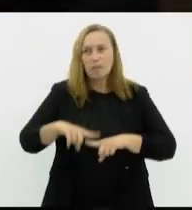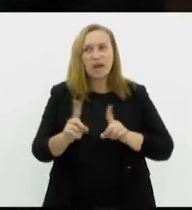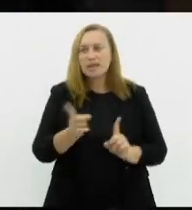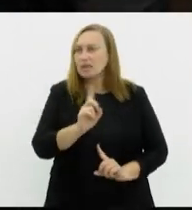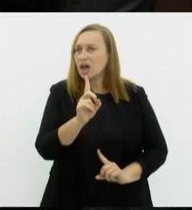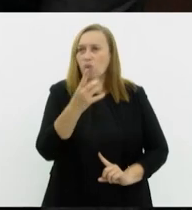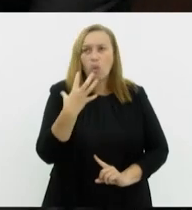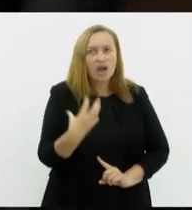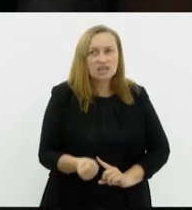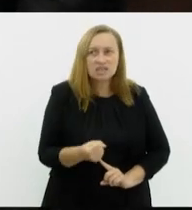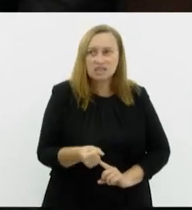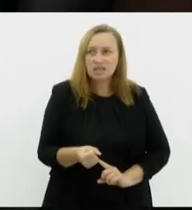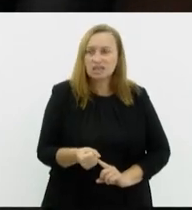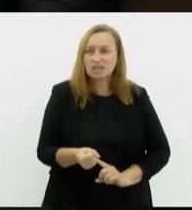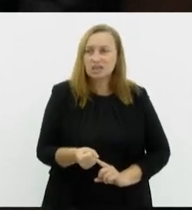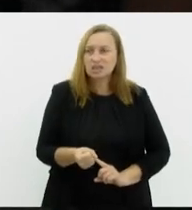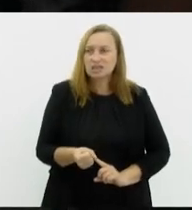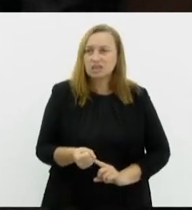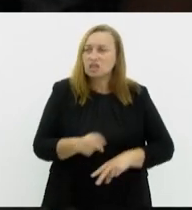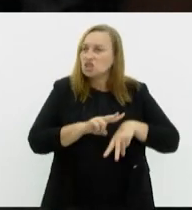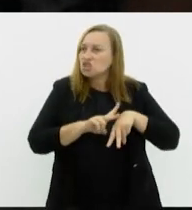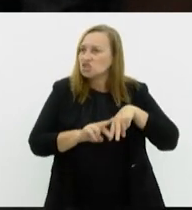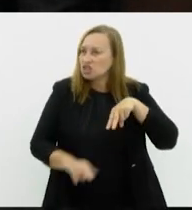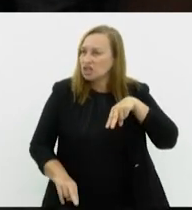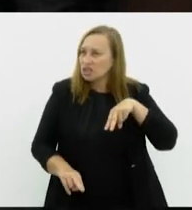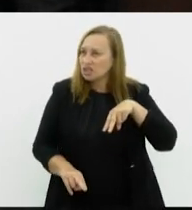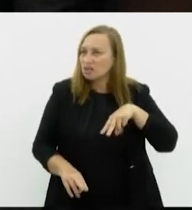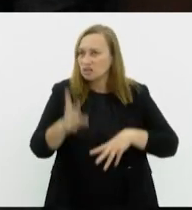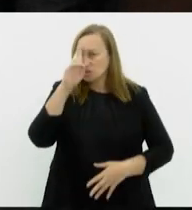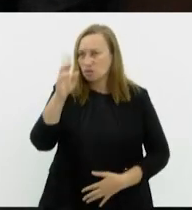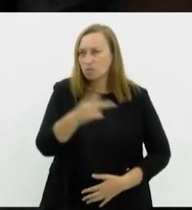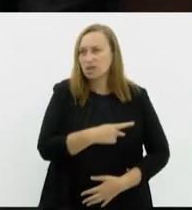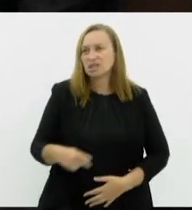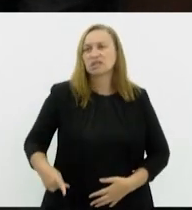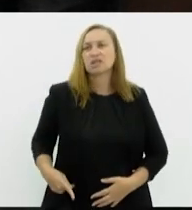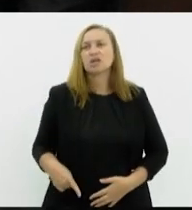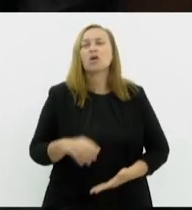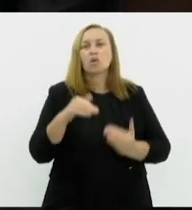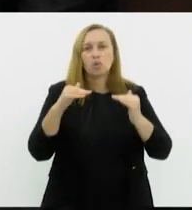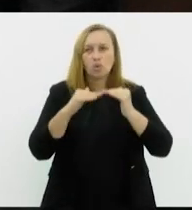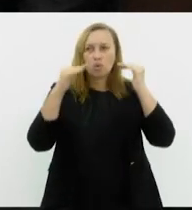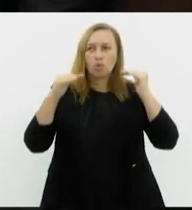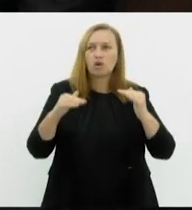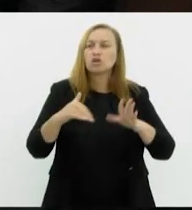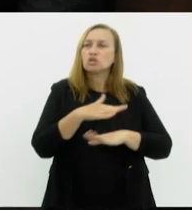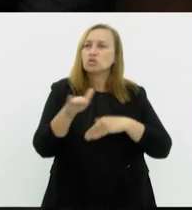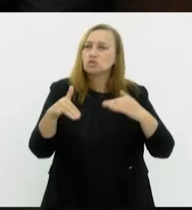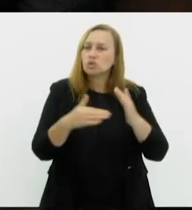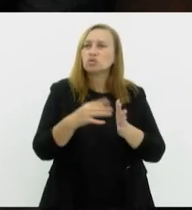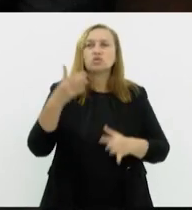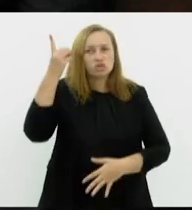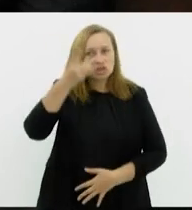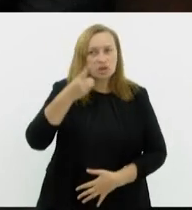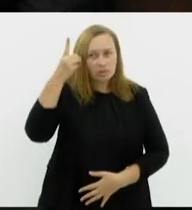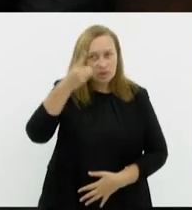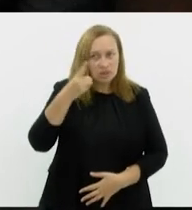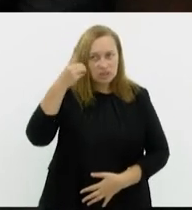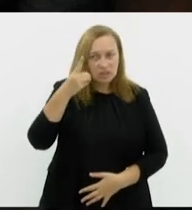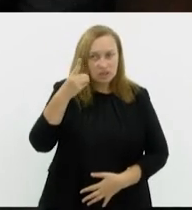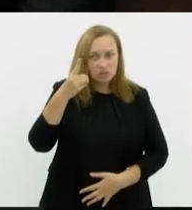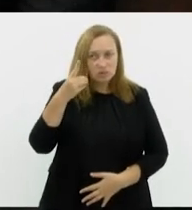não admito generalizações, senhor presidente. Concordo com o senhor, aqui, plenamente. Todos os deputados, sem